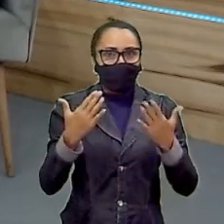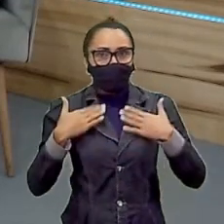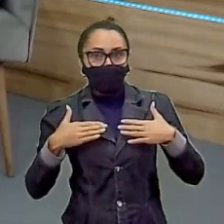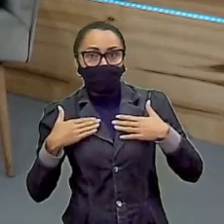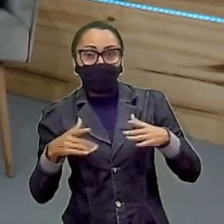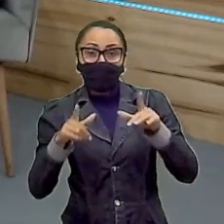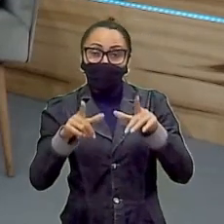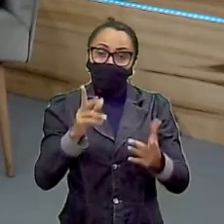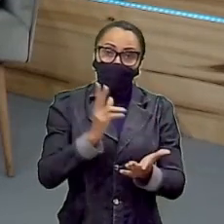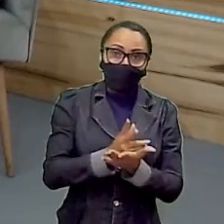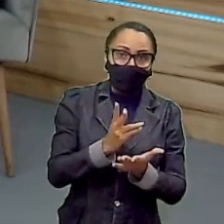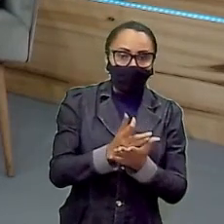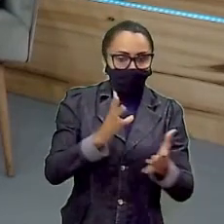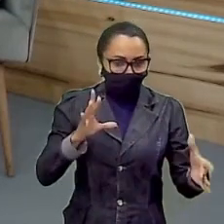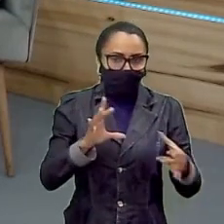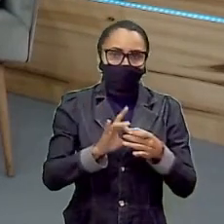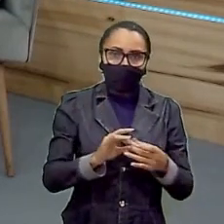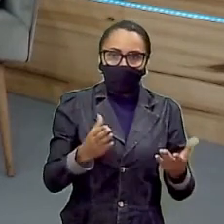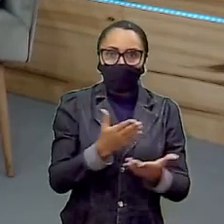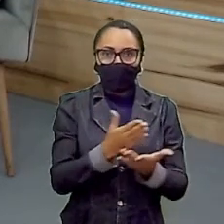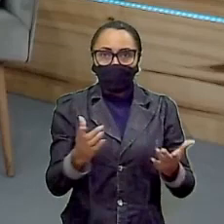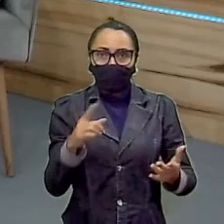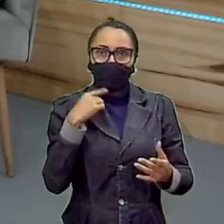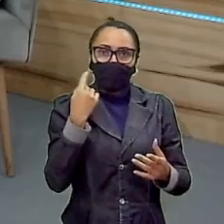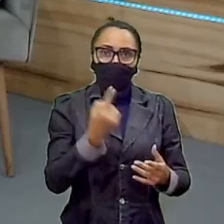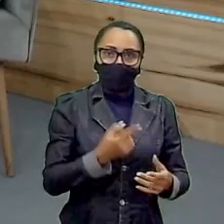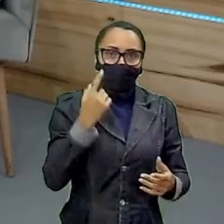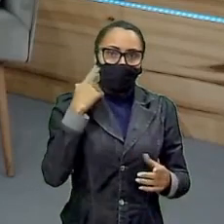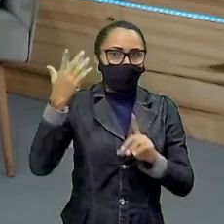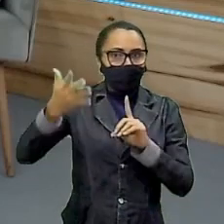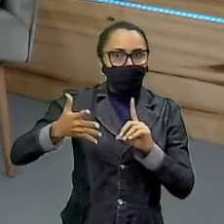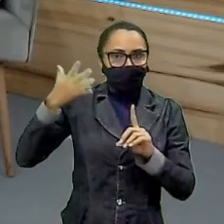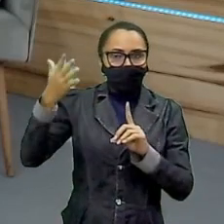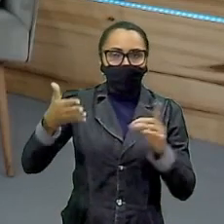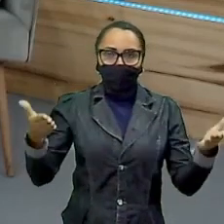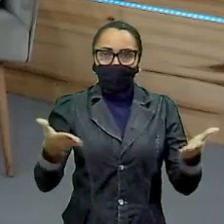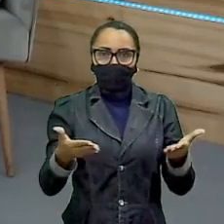você continua conectado, tá? Que nós teremos mais uma palestra no dia